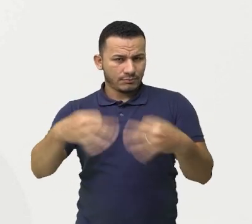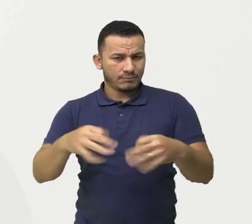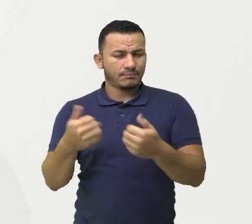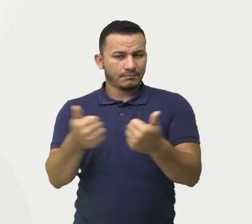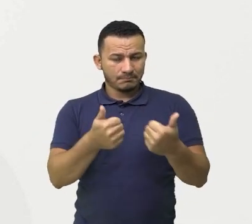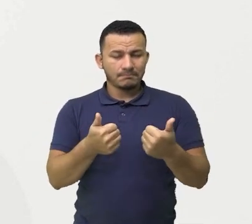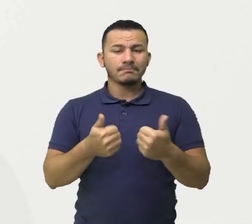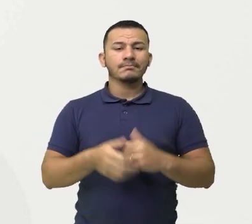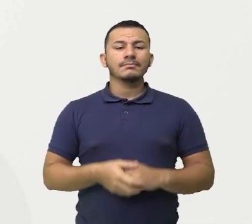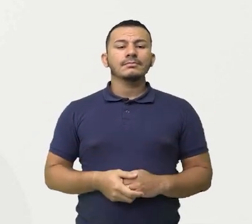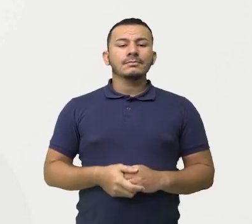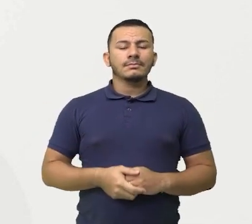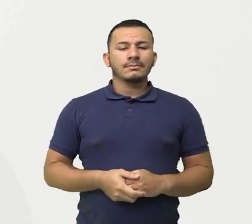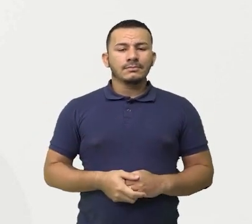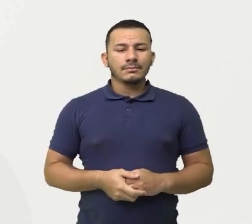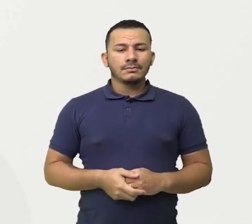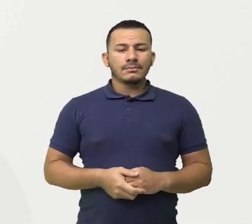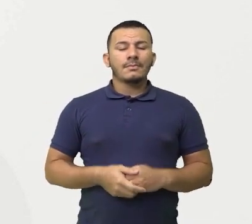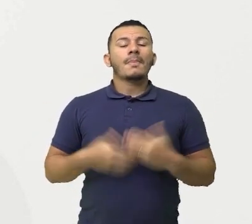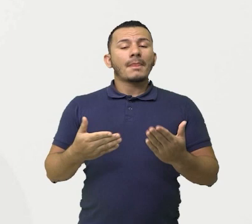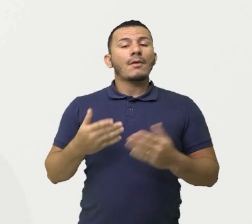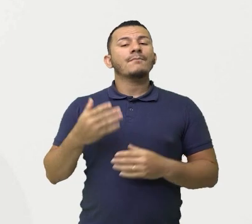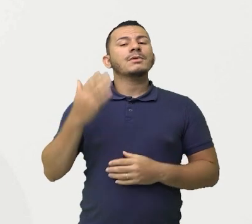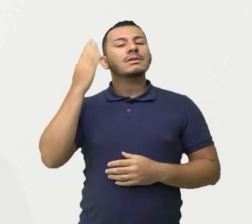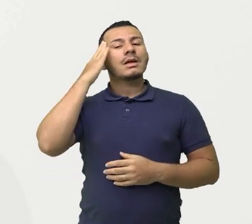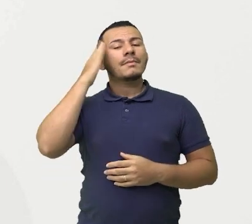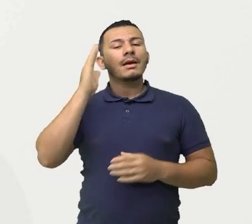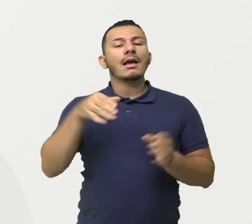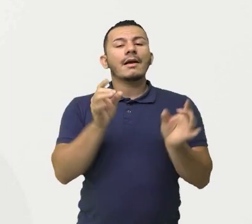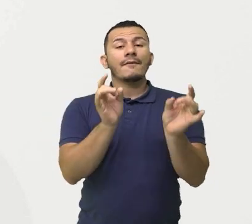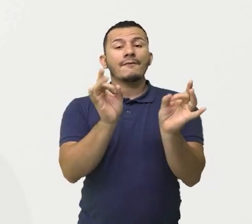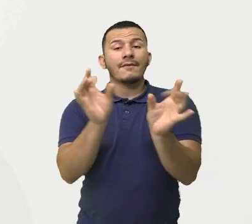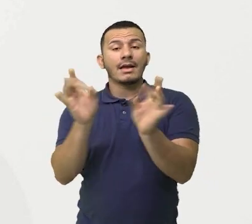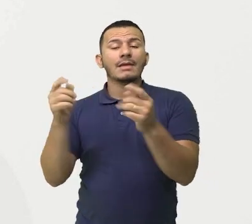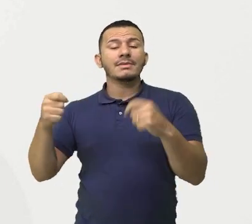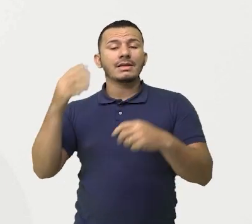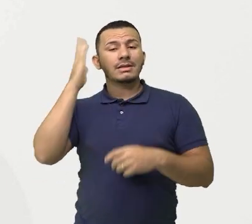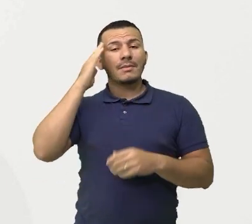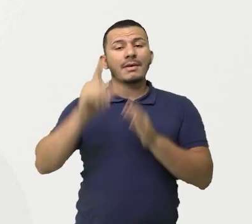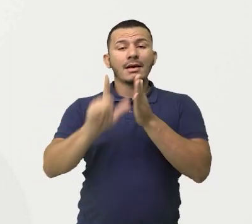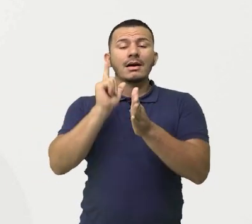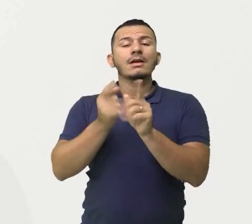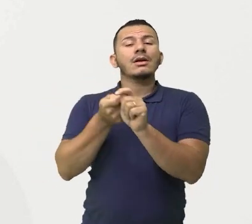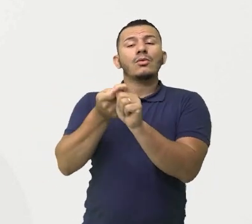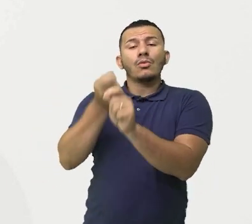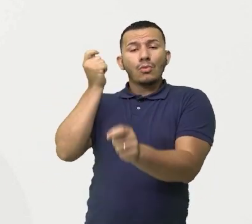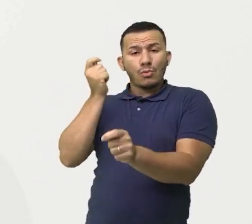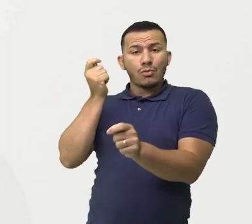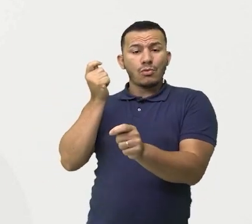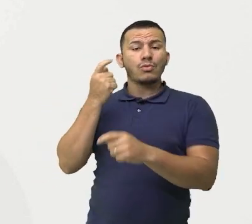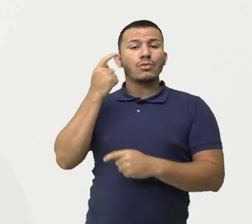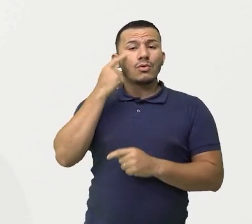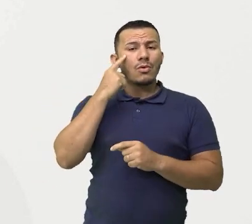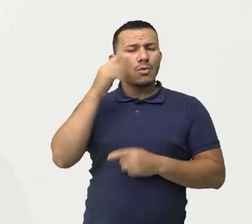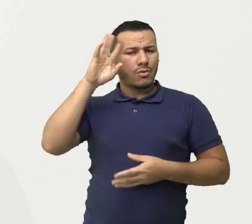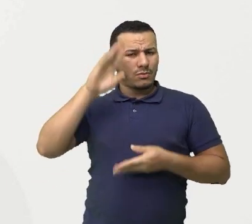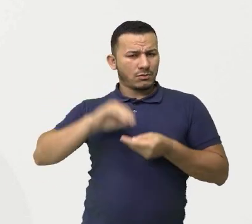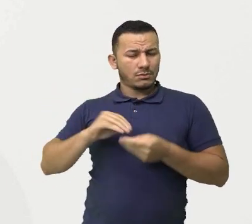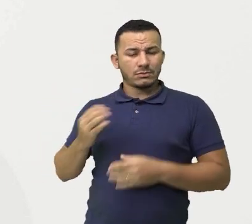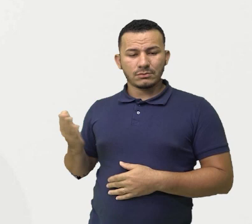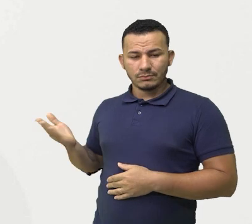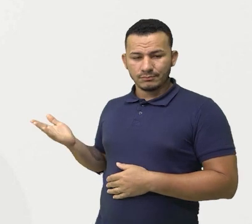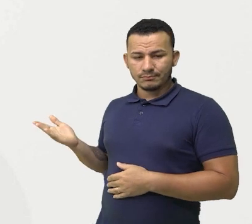tá legal? Para calcular o preço de venda de bolo, inicialmente é necessário calcular o lucro sobre cada bolo. Olha a conclusão que a gente tem até